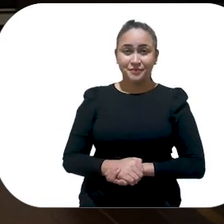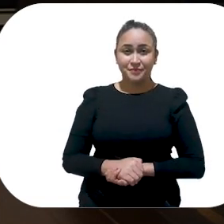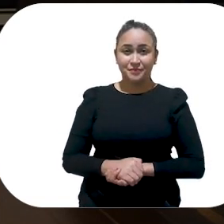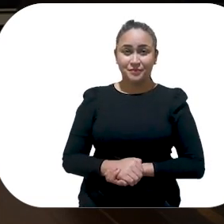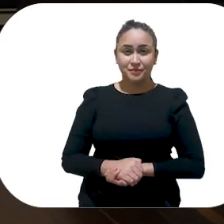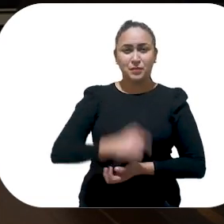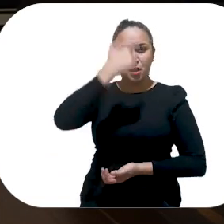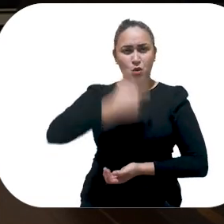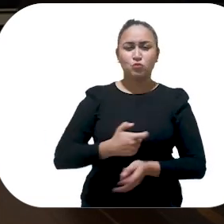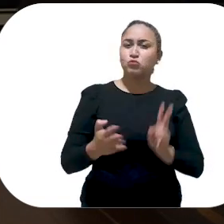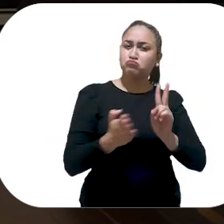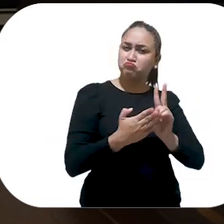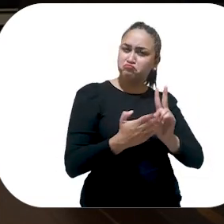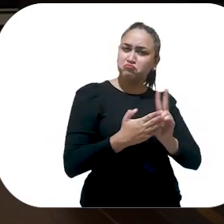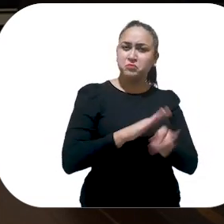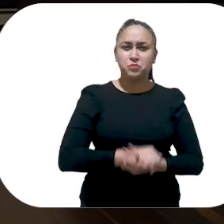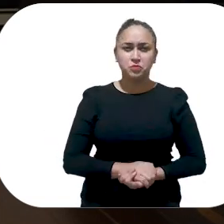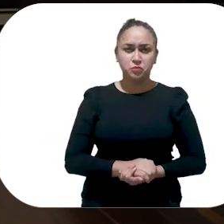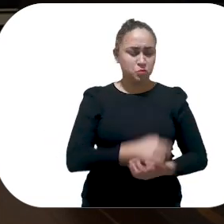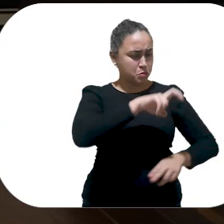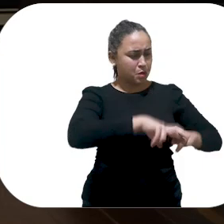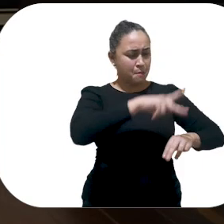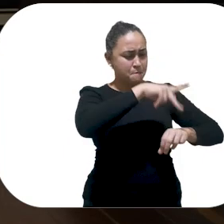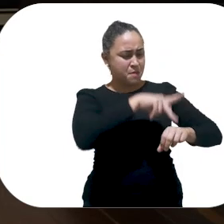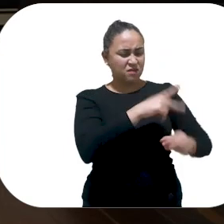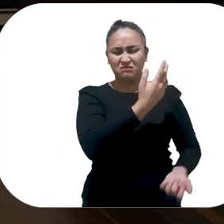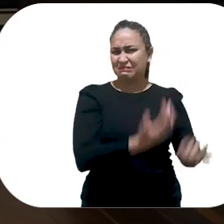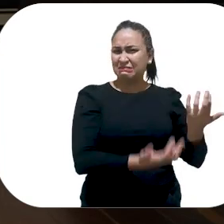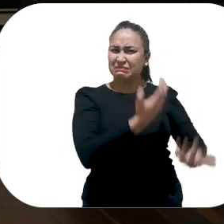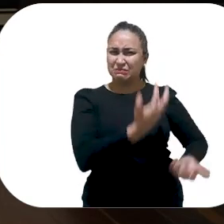Sou índio, queimado no banco da praça.